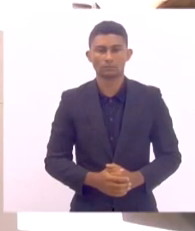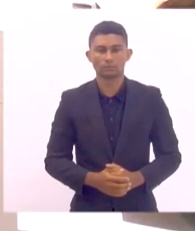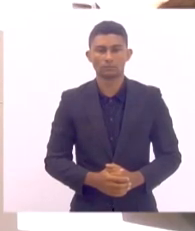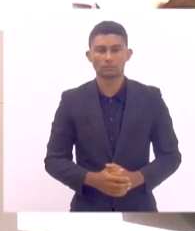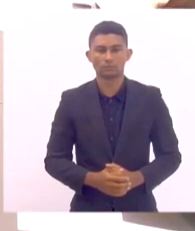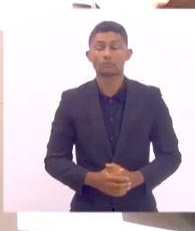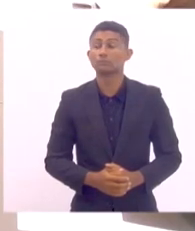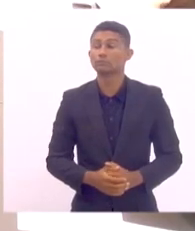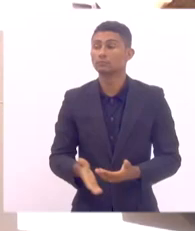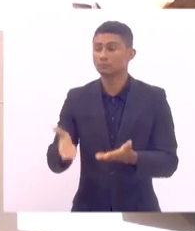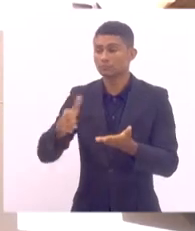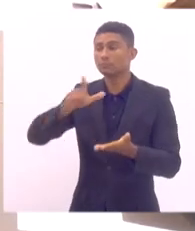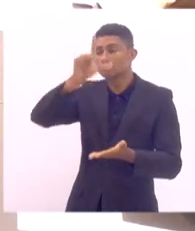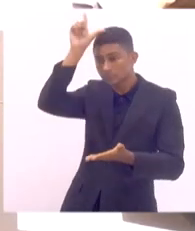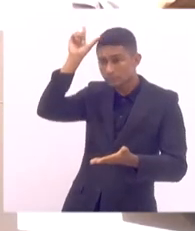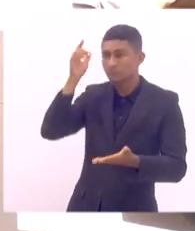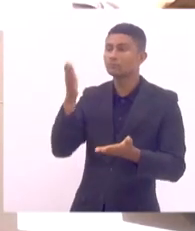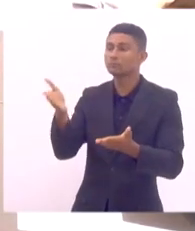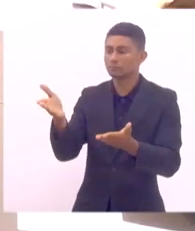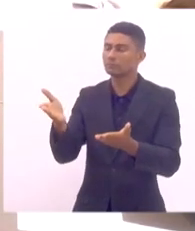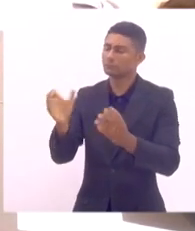Deputado Luiz, faz a defesa, por favor.